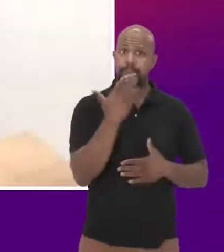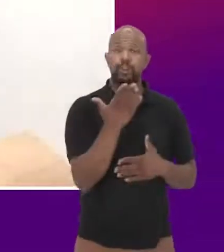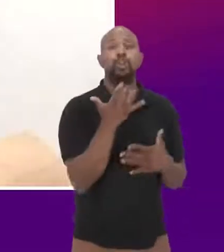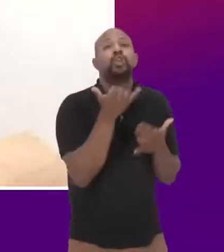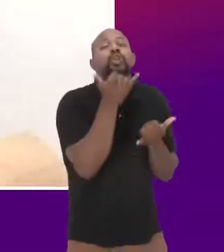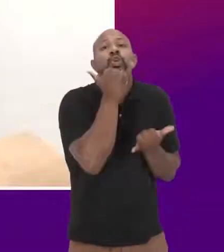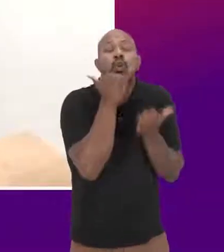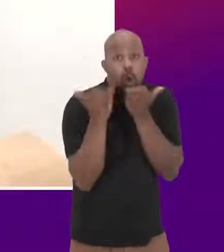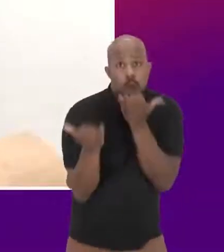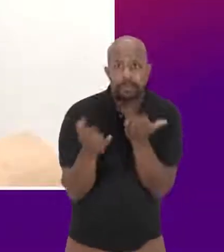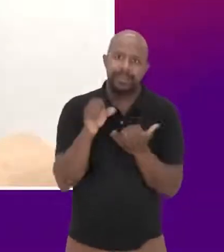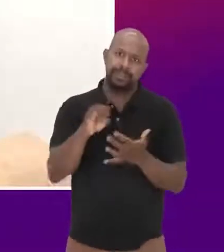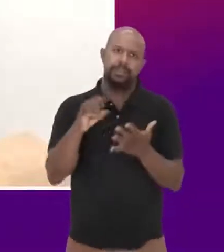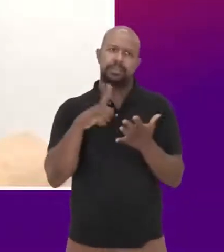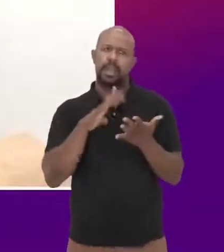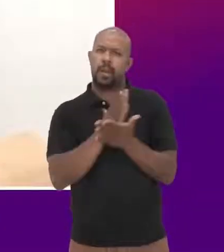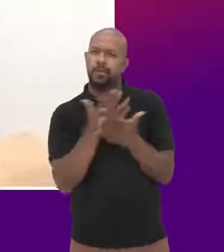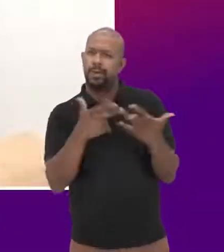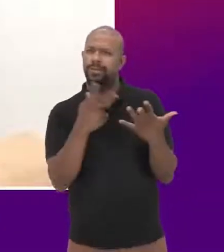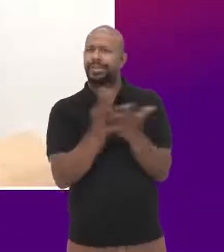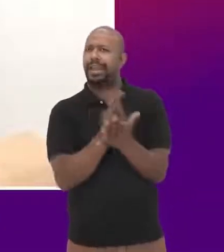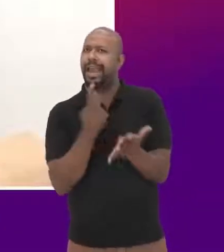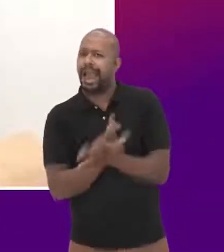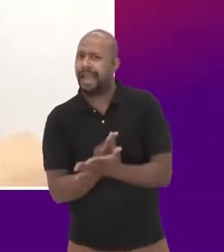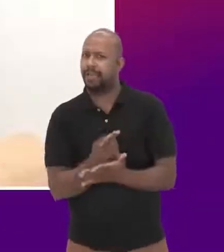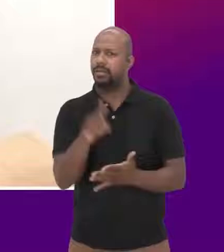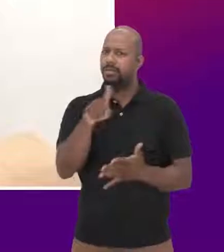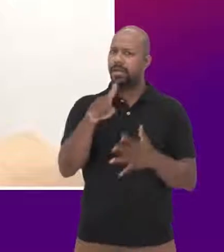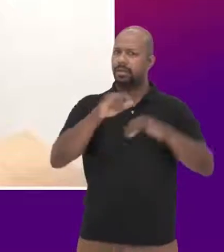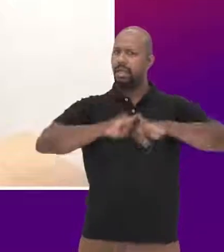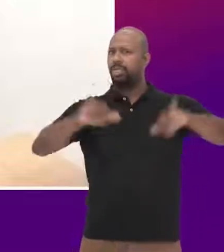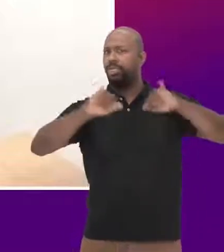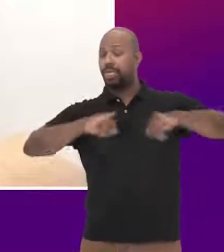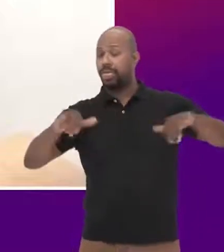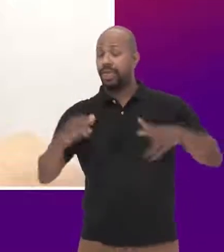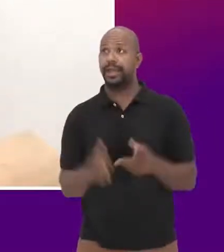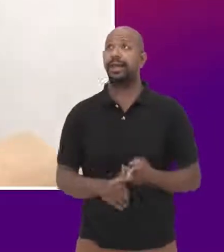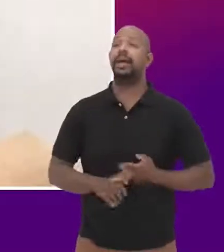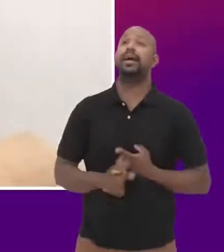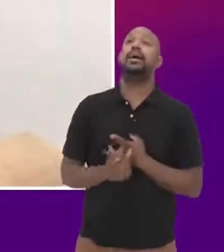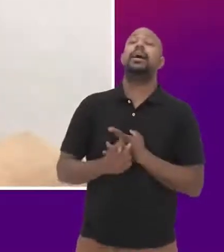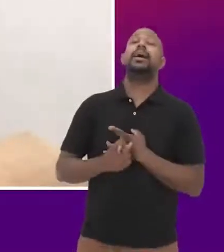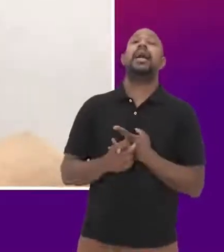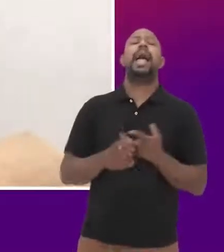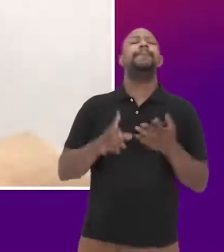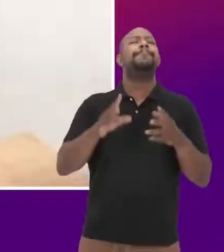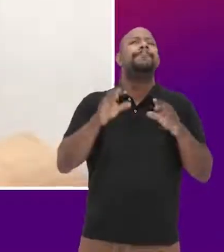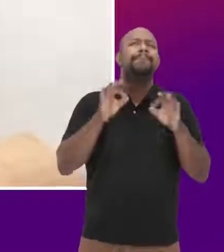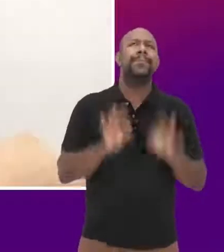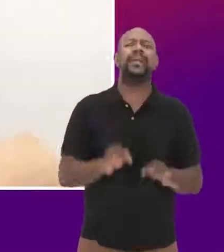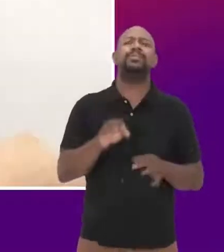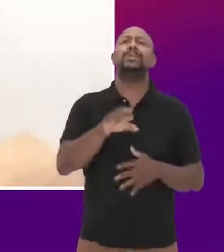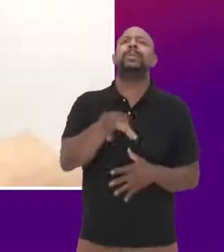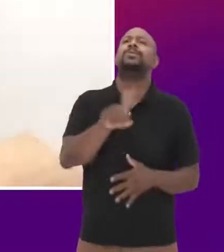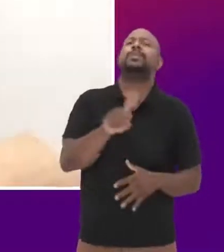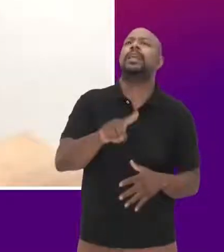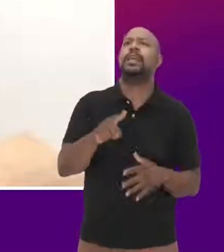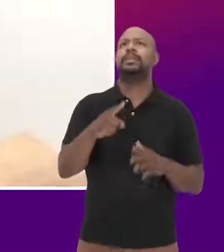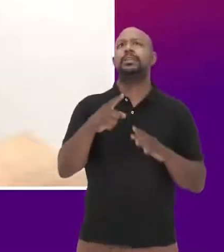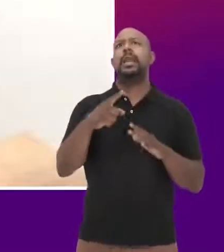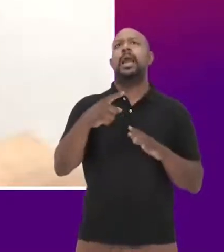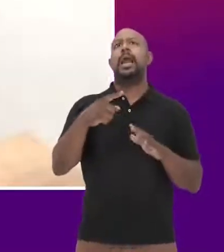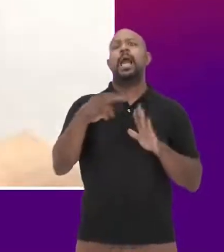se há algo politicamente incorreto sendo proferido, mesmo que não seja